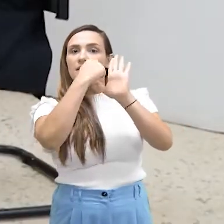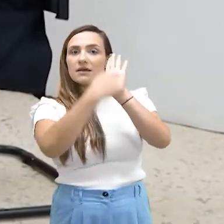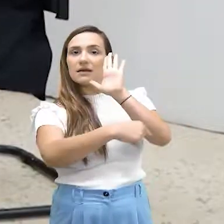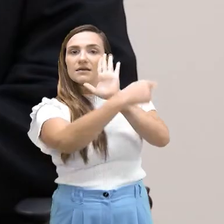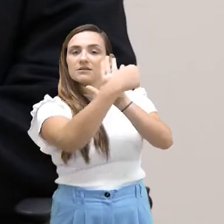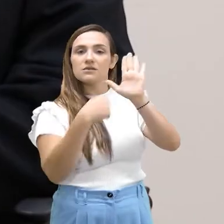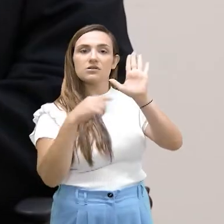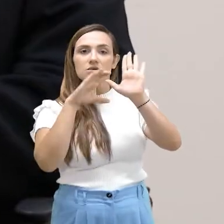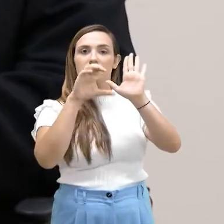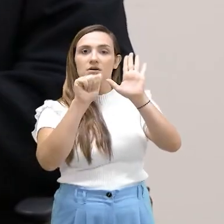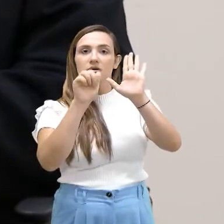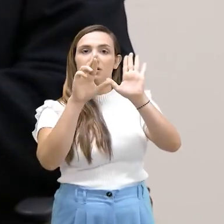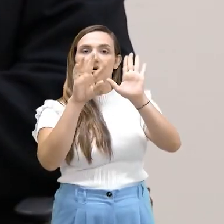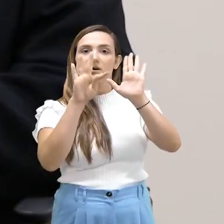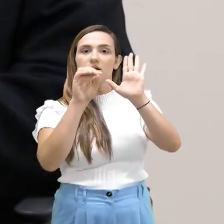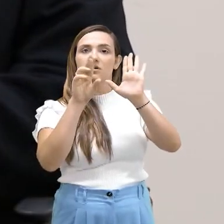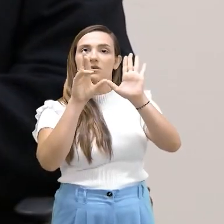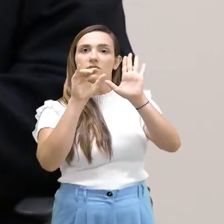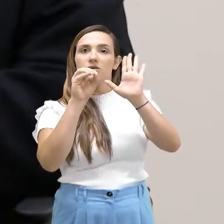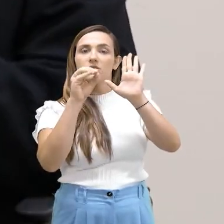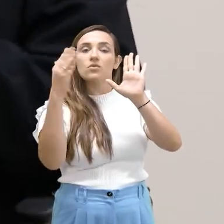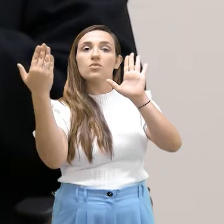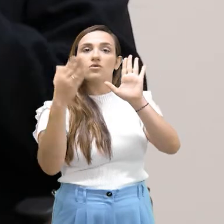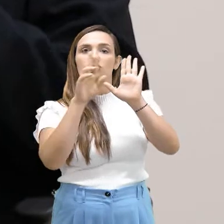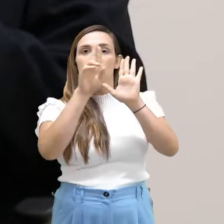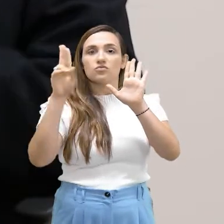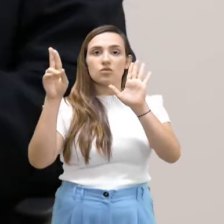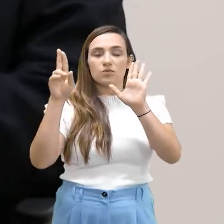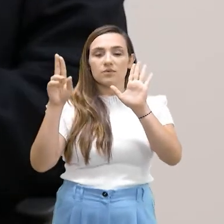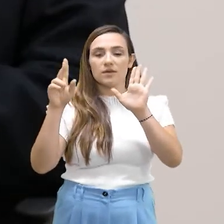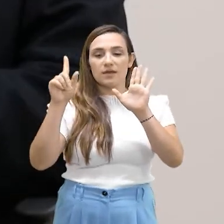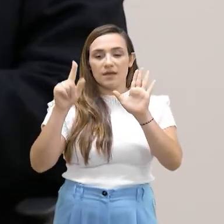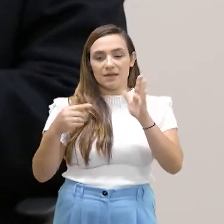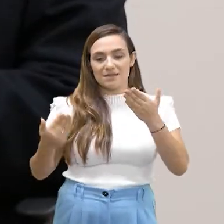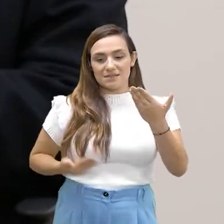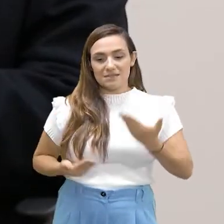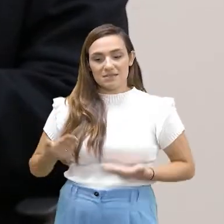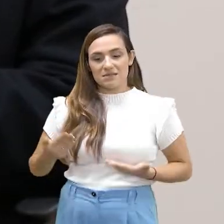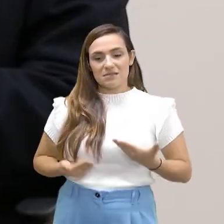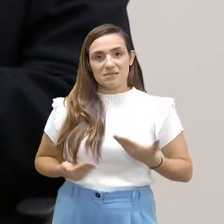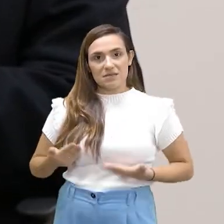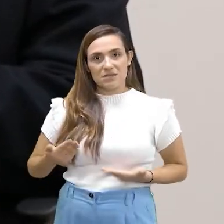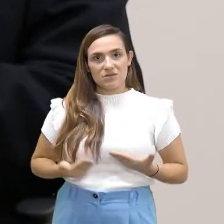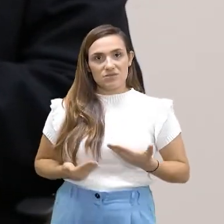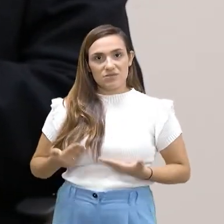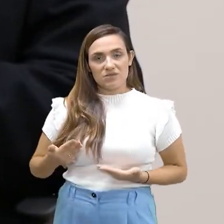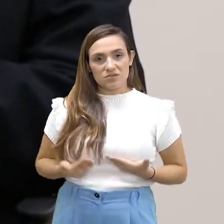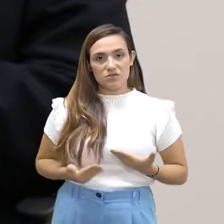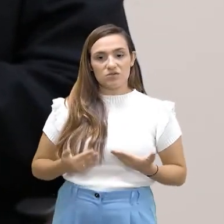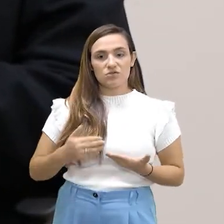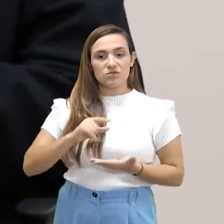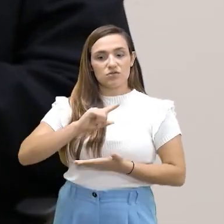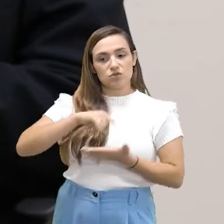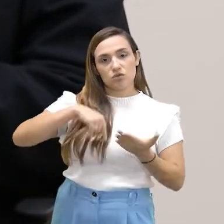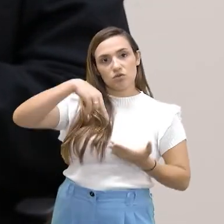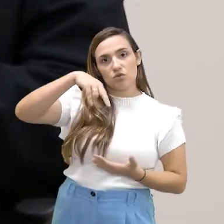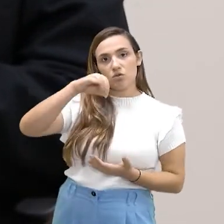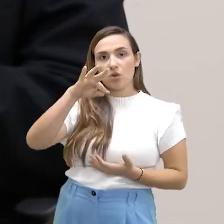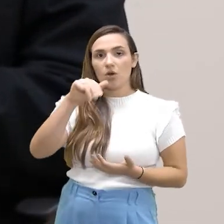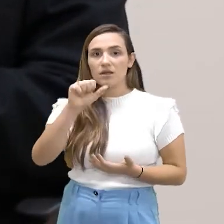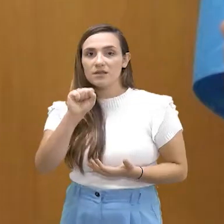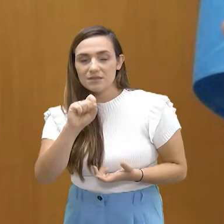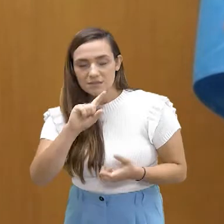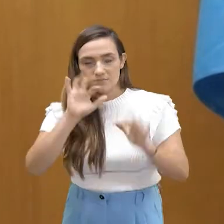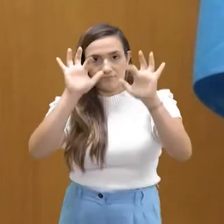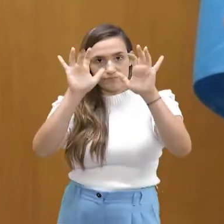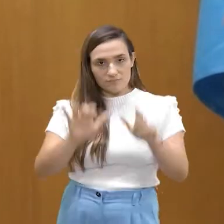denominação cartório. Hoje a denominação correta é serviço. Então nós temos serviço de notas para lavratura de